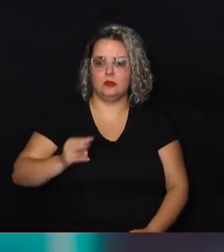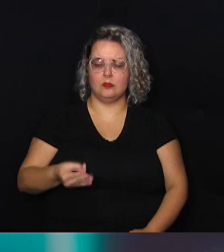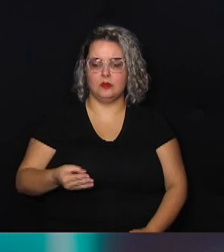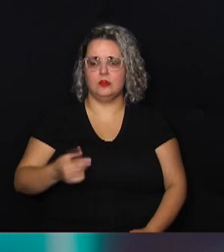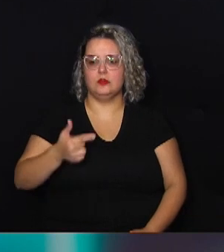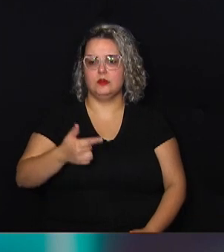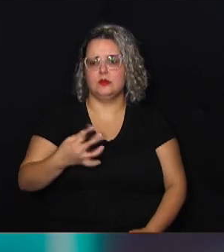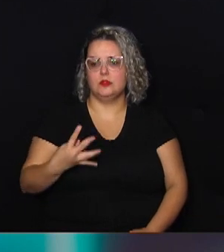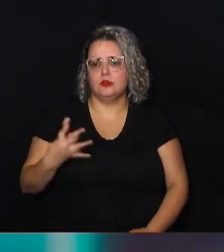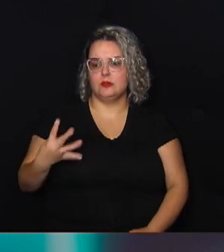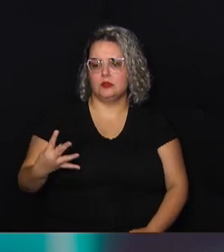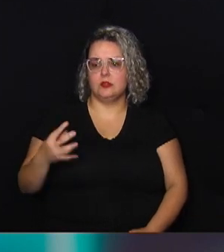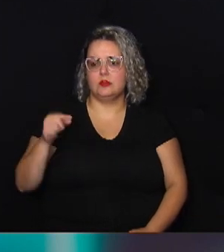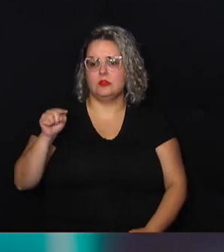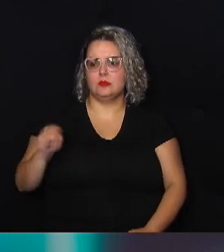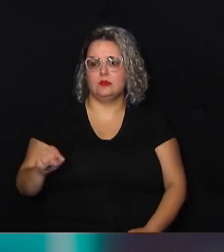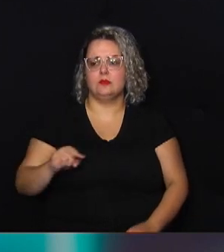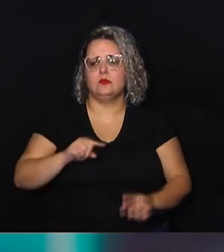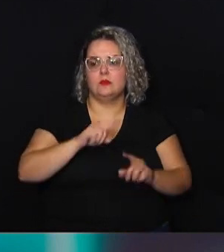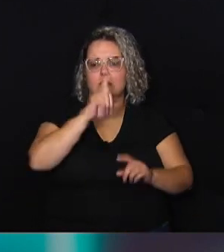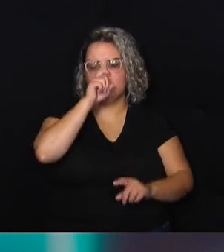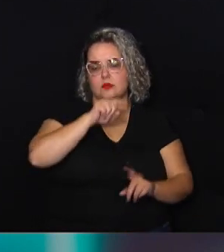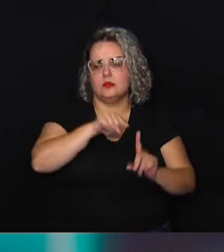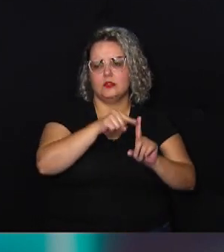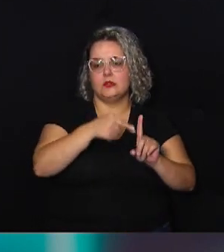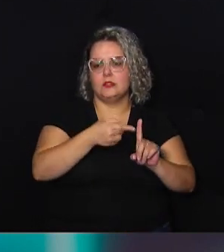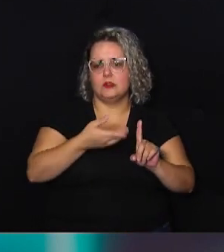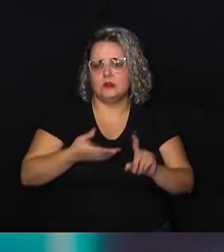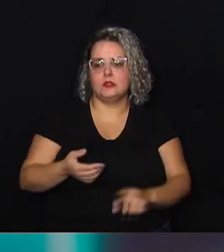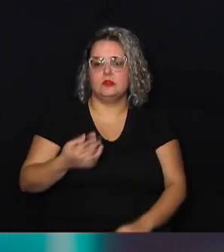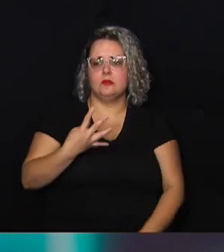5.244.000. Maternidade de Campinas,